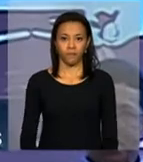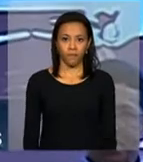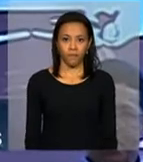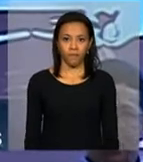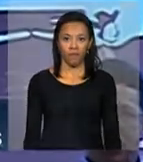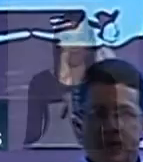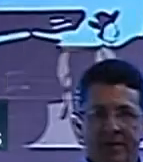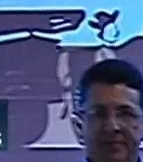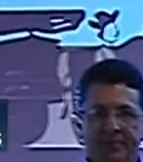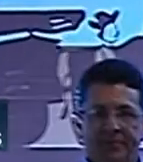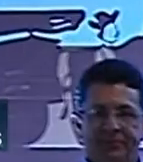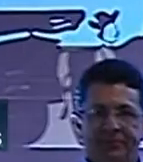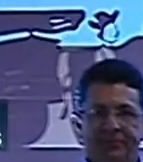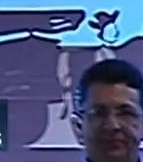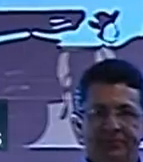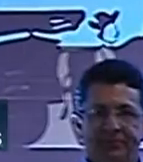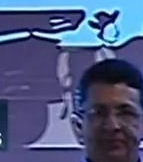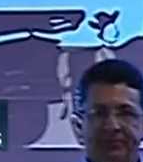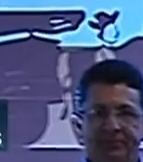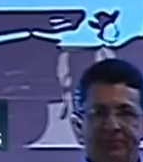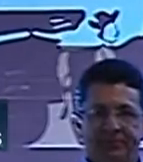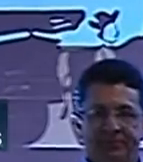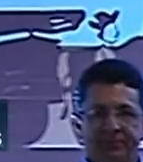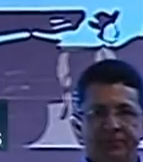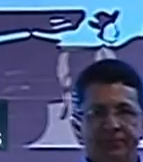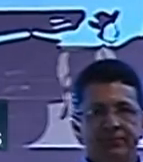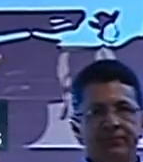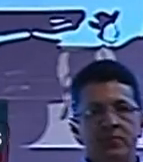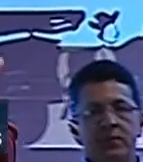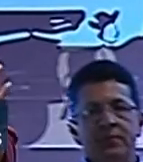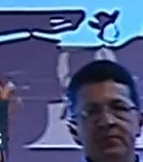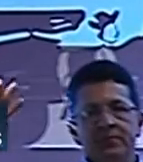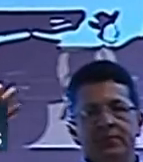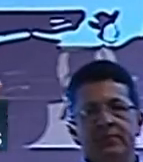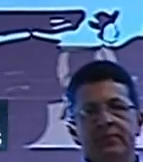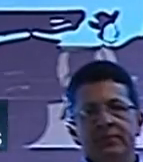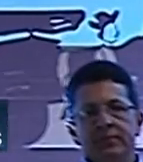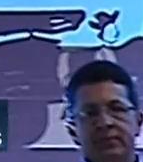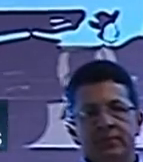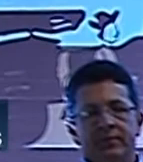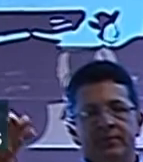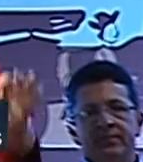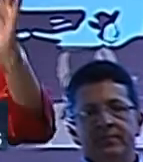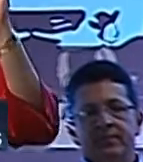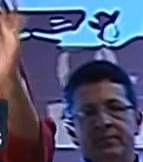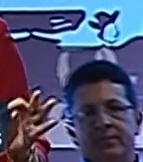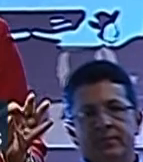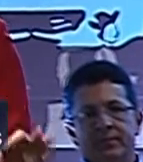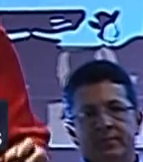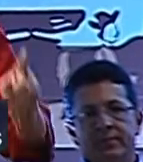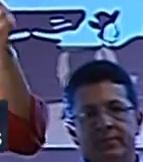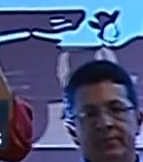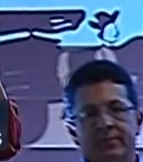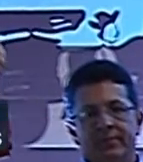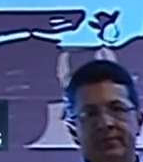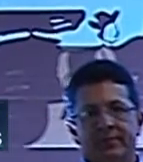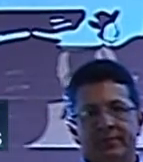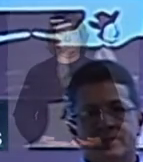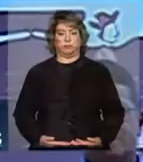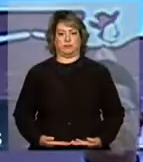Eu sei também, e é uma coisa importante, porque eu quero dizer para vocês que esse é um compromisso nosso, a garantia